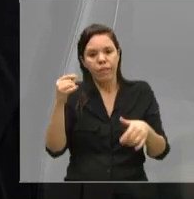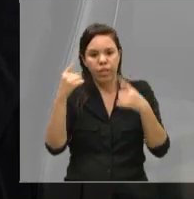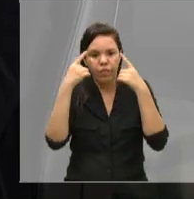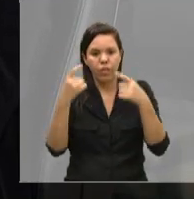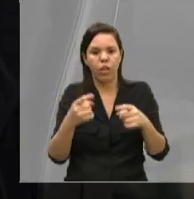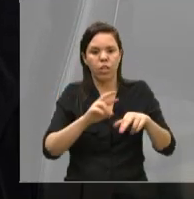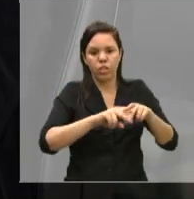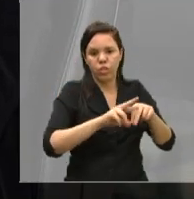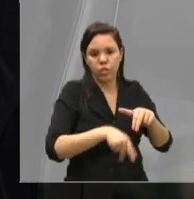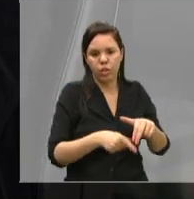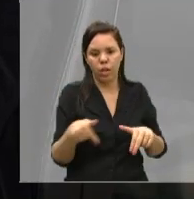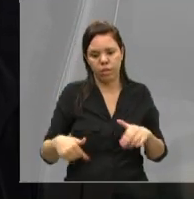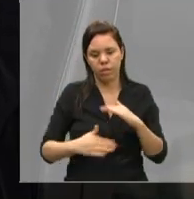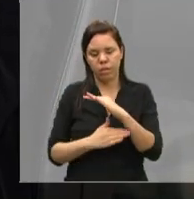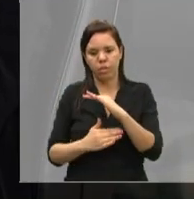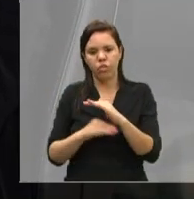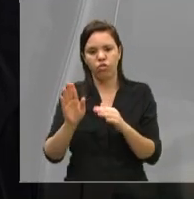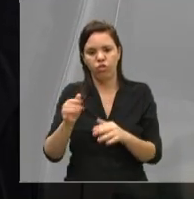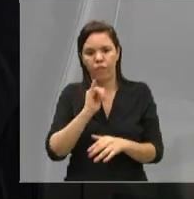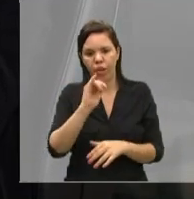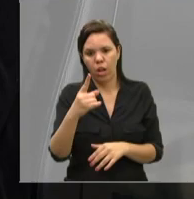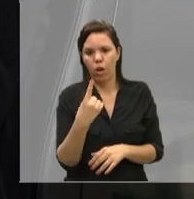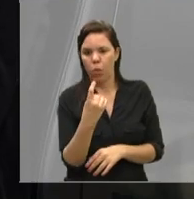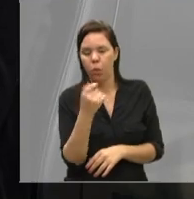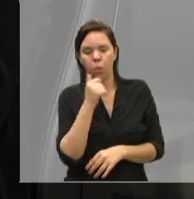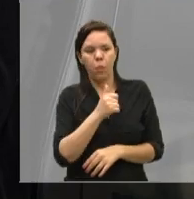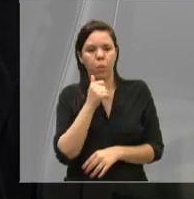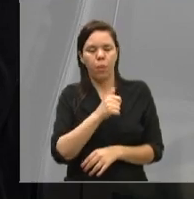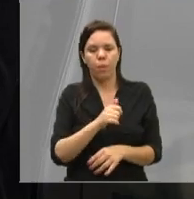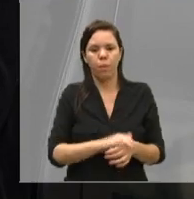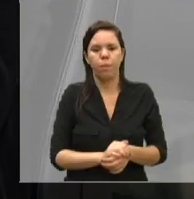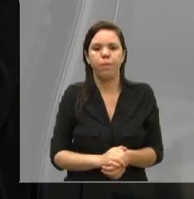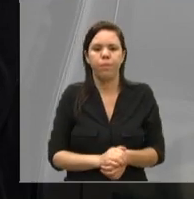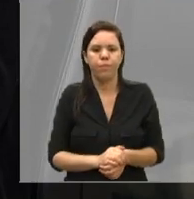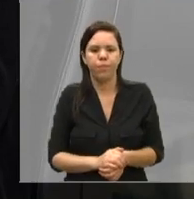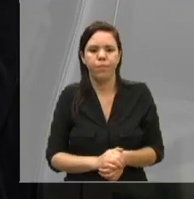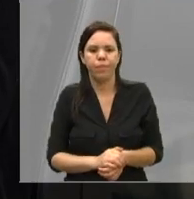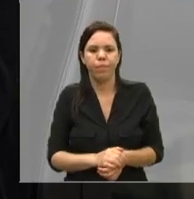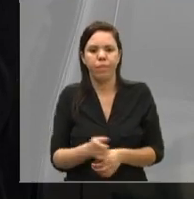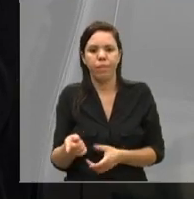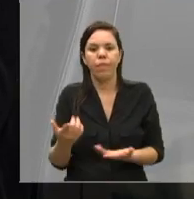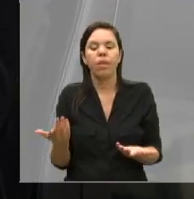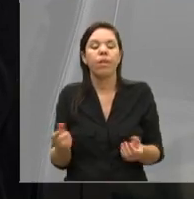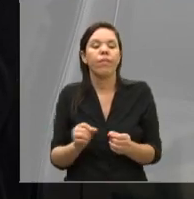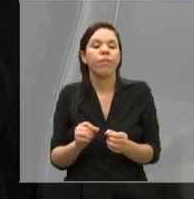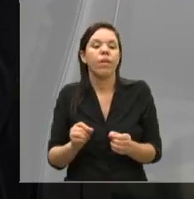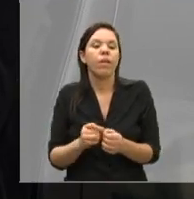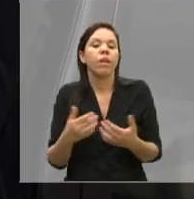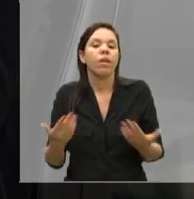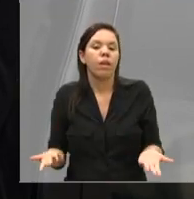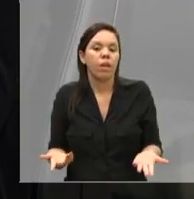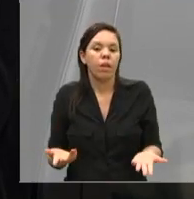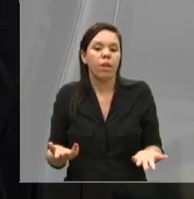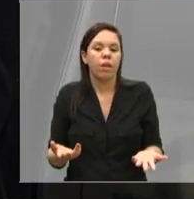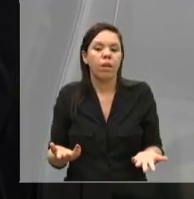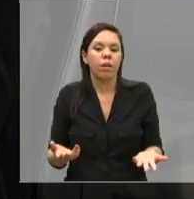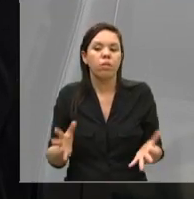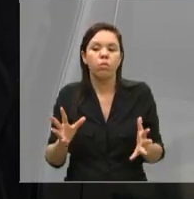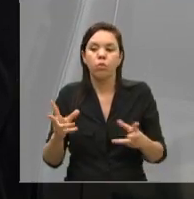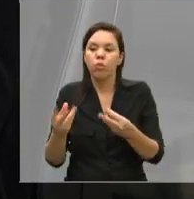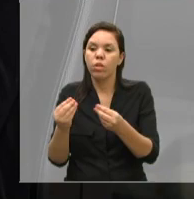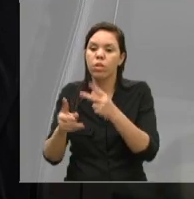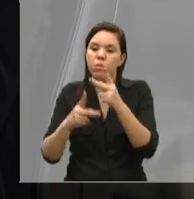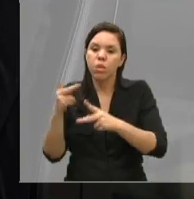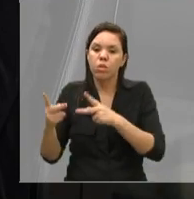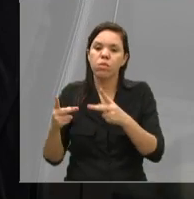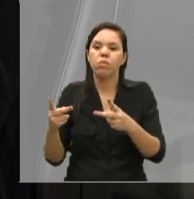E aqui na Câmara a gente já disse, a senhora é a única mulher, está na política, acaba sendo vista, né, por muita